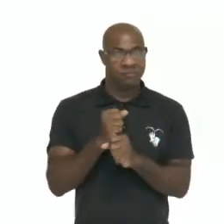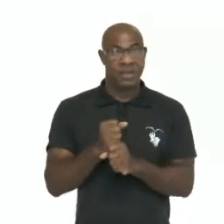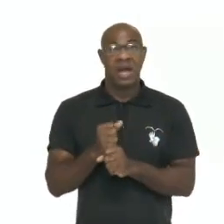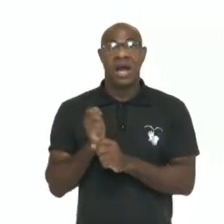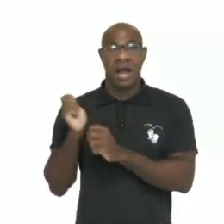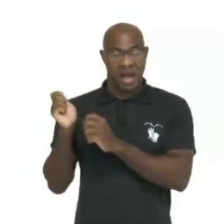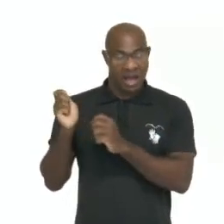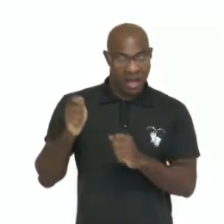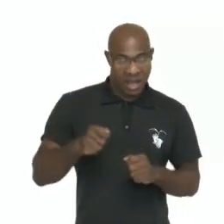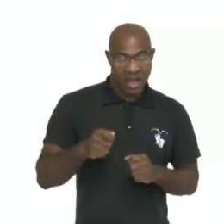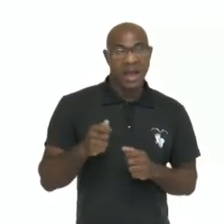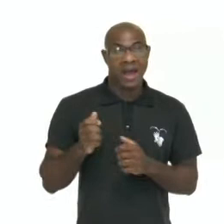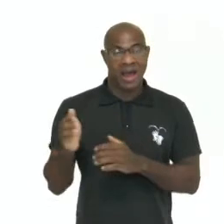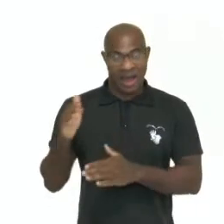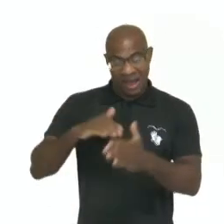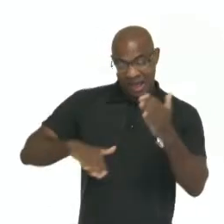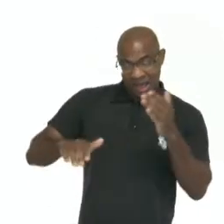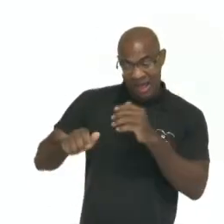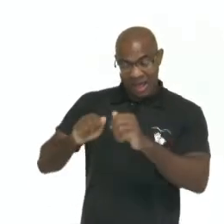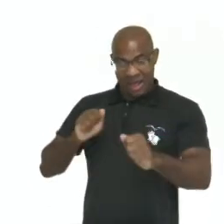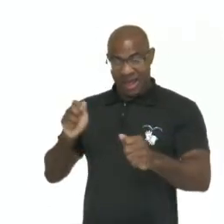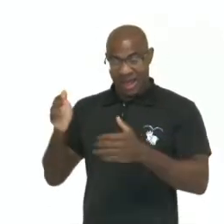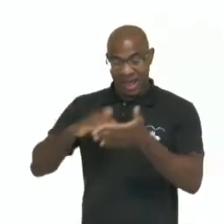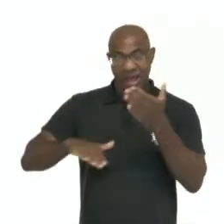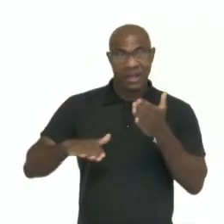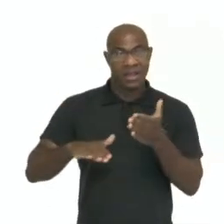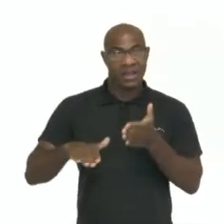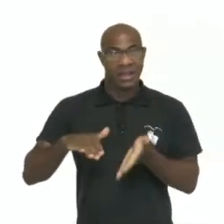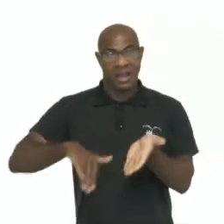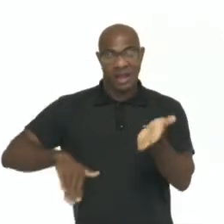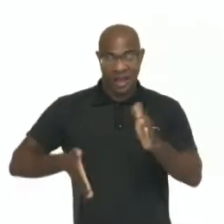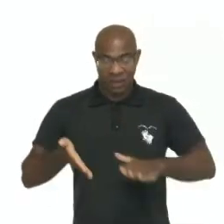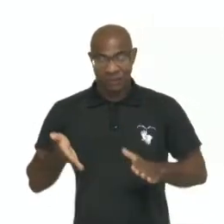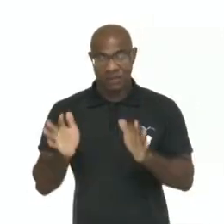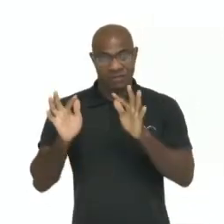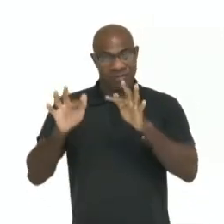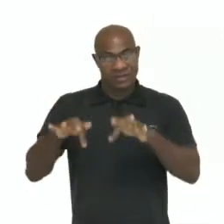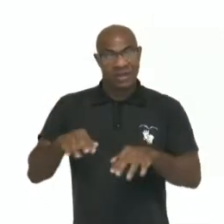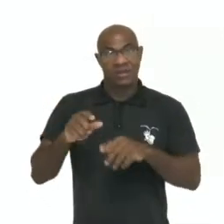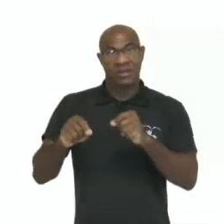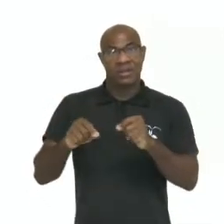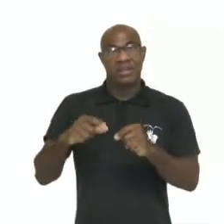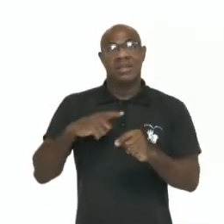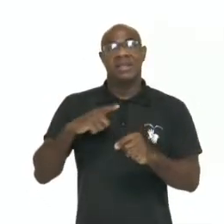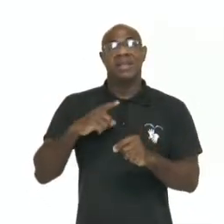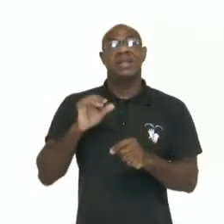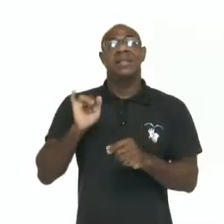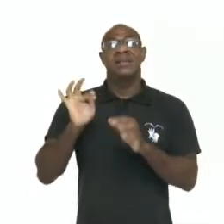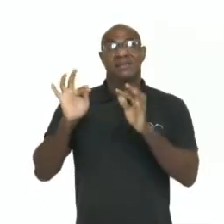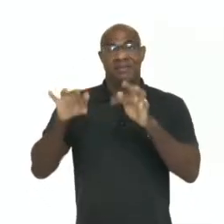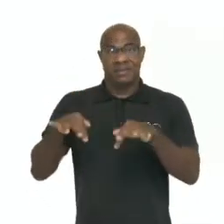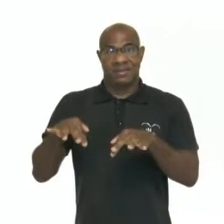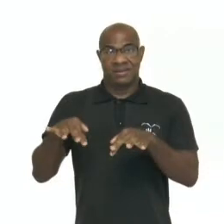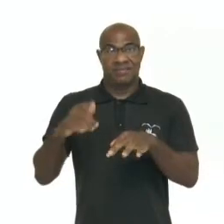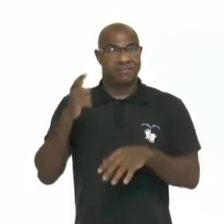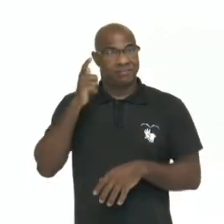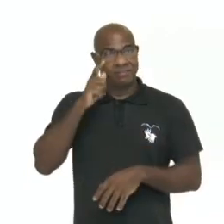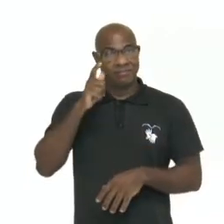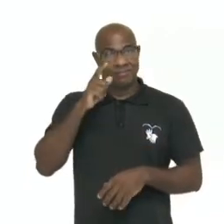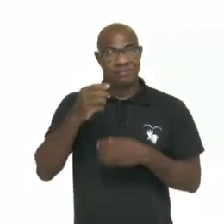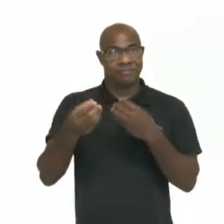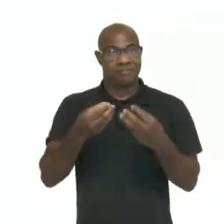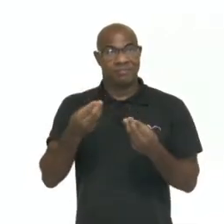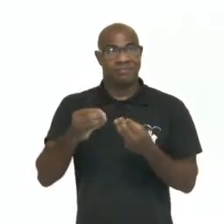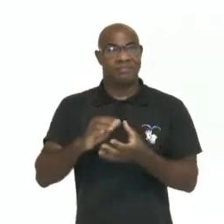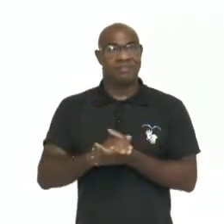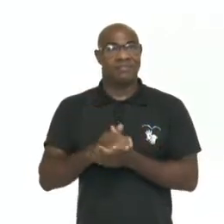encerrada antes do fim do tempo regulamentar, caso um atleta abra 8 pontos de vantagem. Então aqui